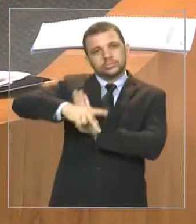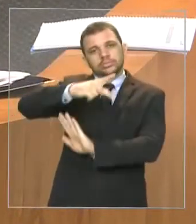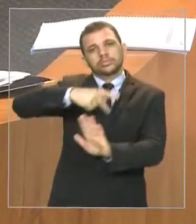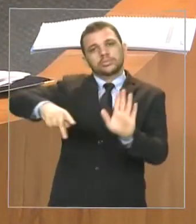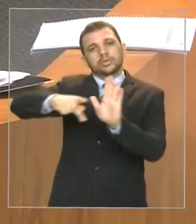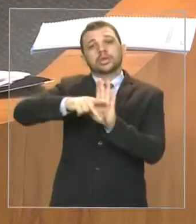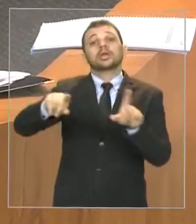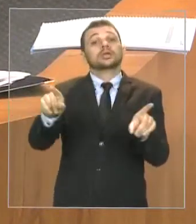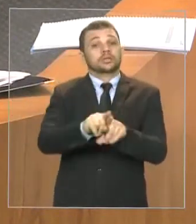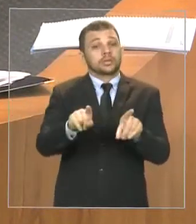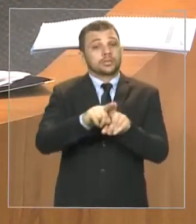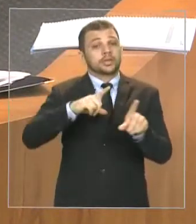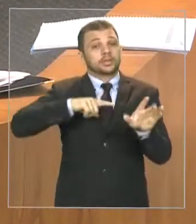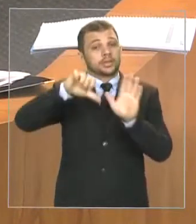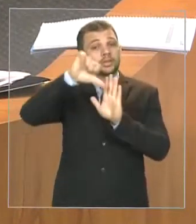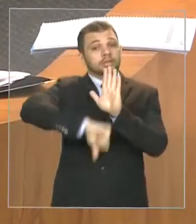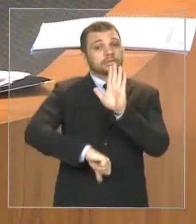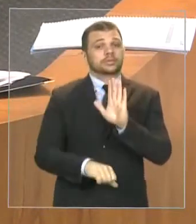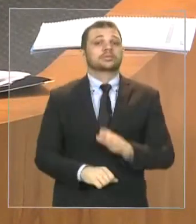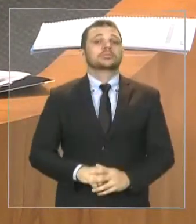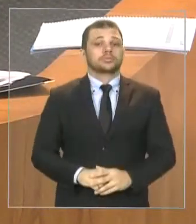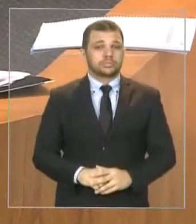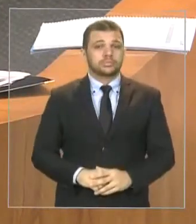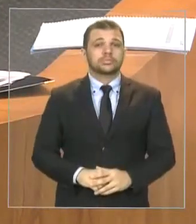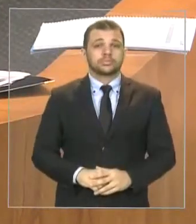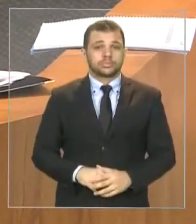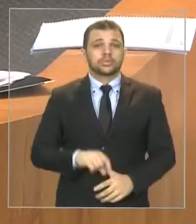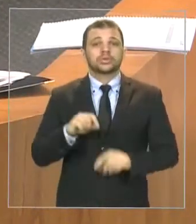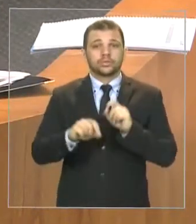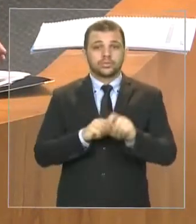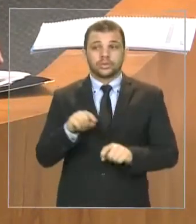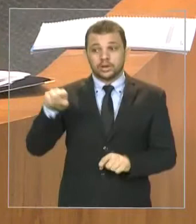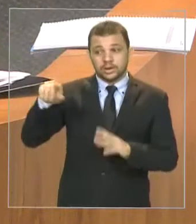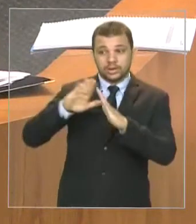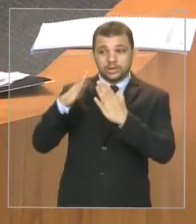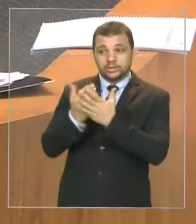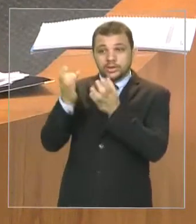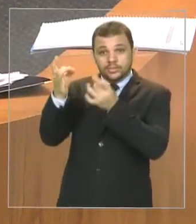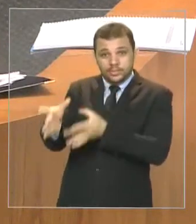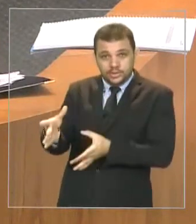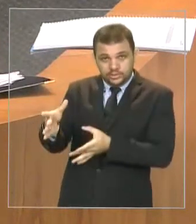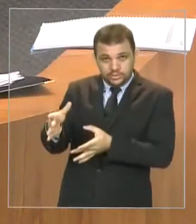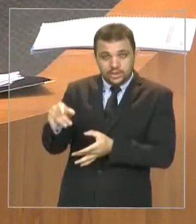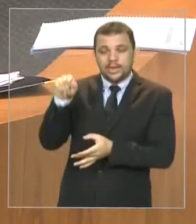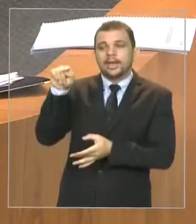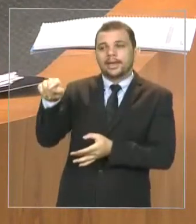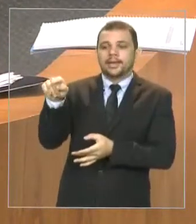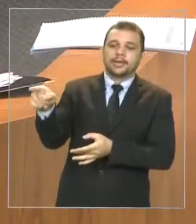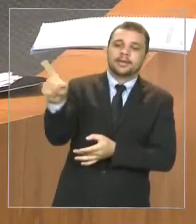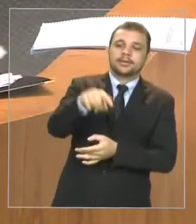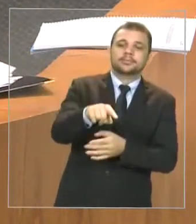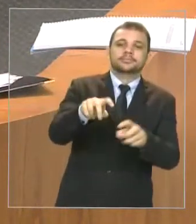crime. Estão construindo uma quadra dentro de uma escola abandonada. Esse é exemplo 3. Senhoras e